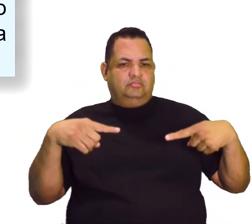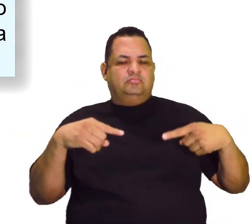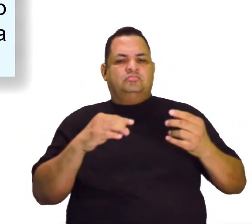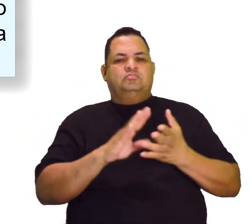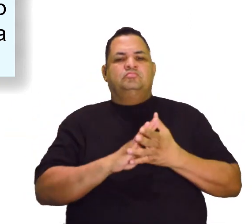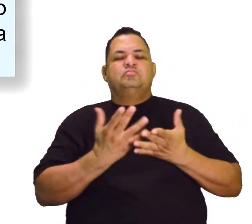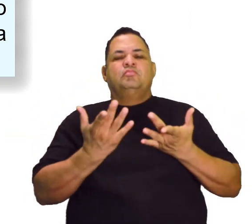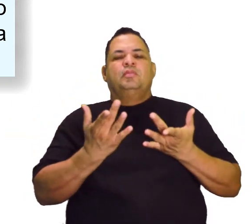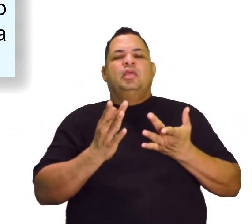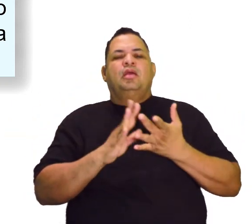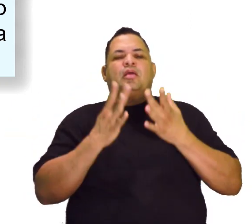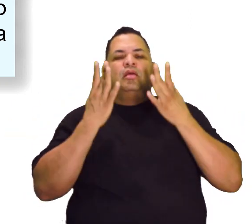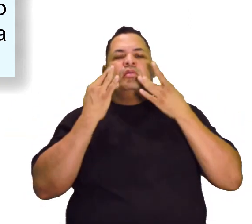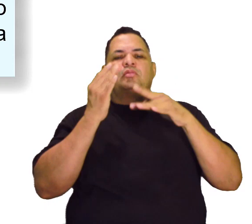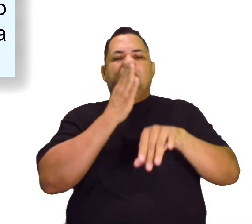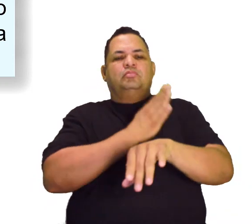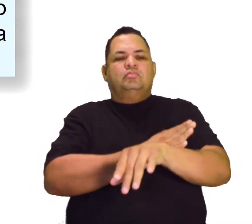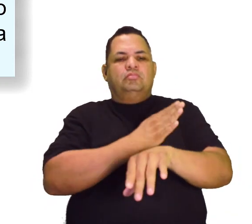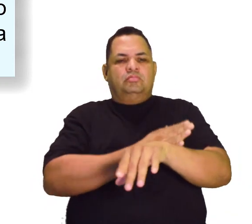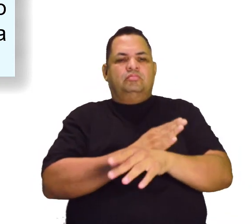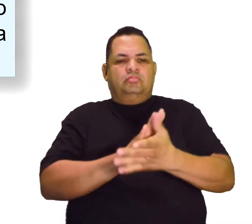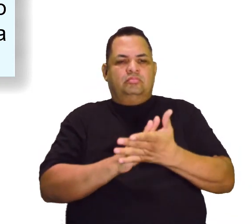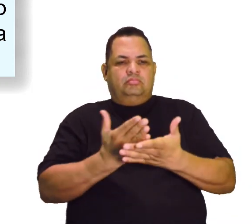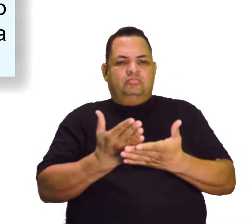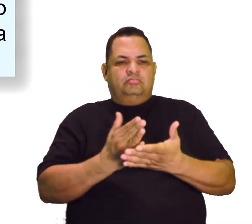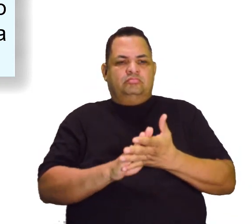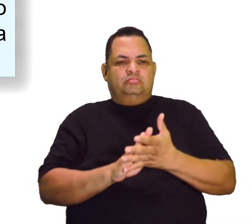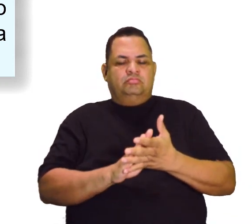medieval. Por quê? Ele apostou